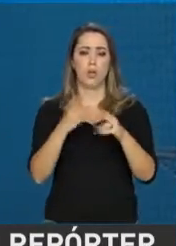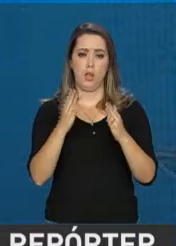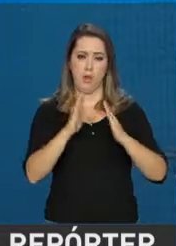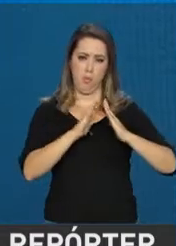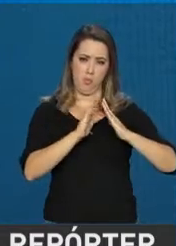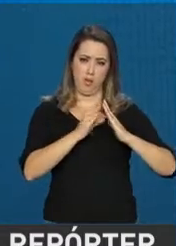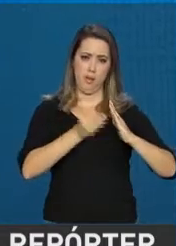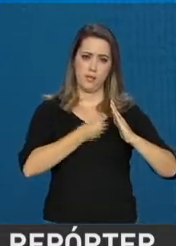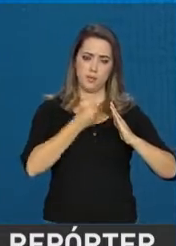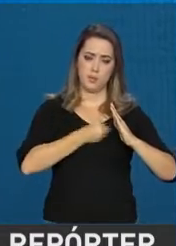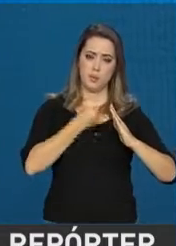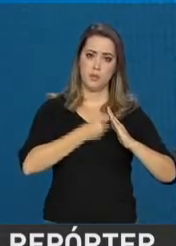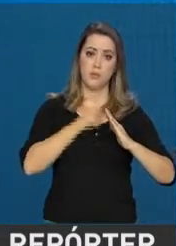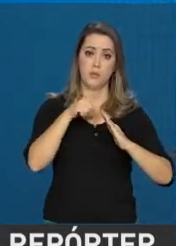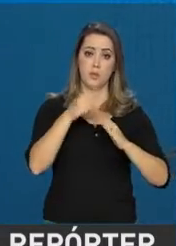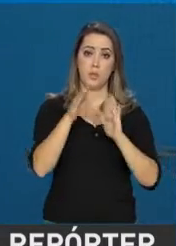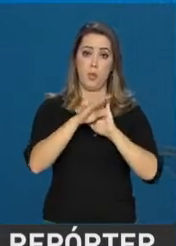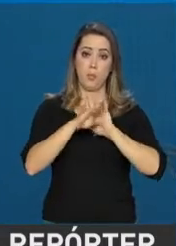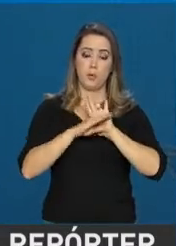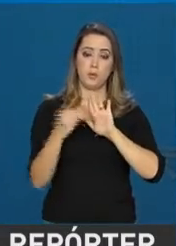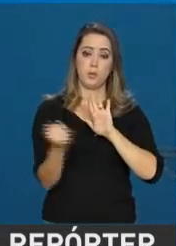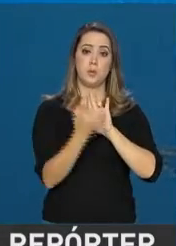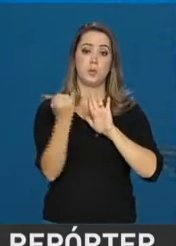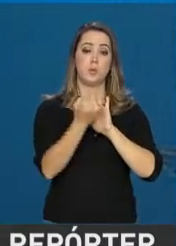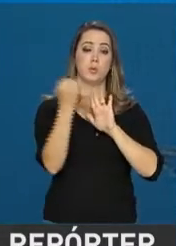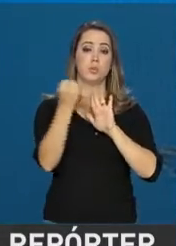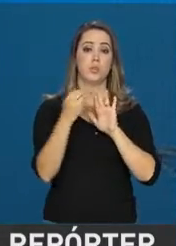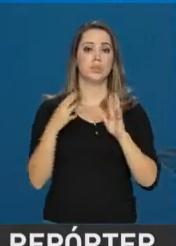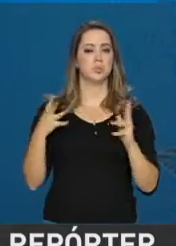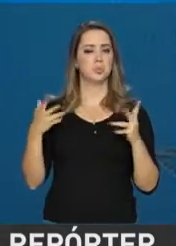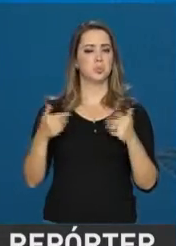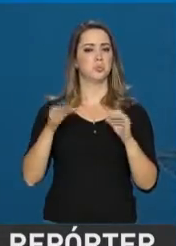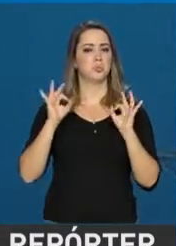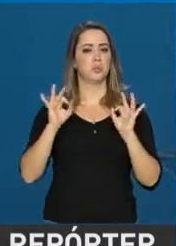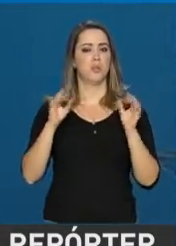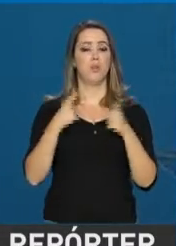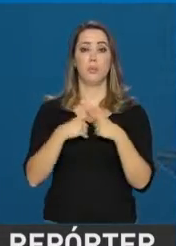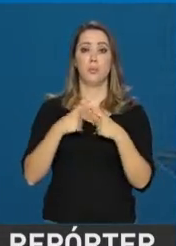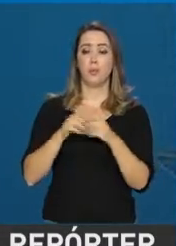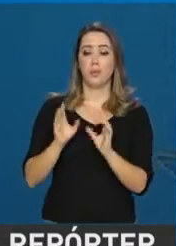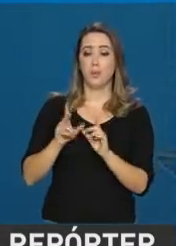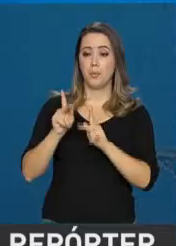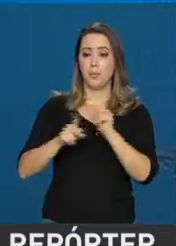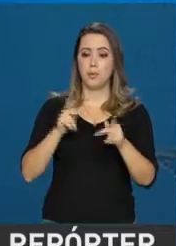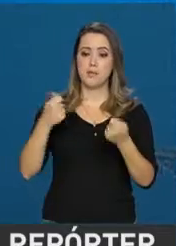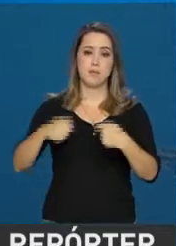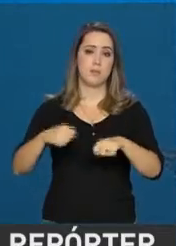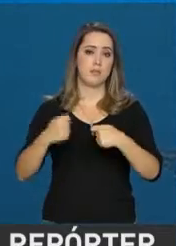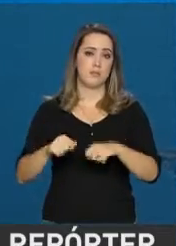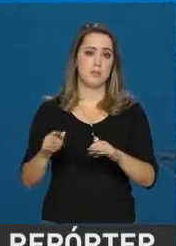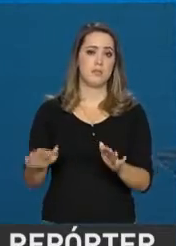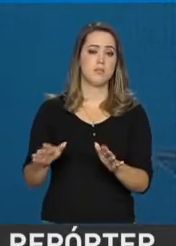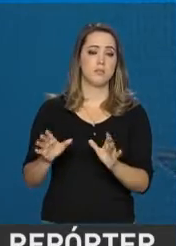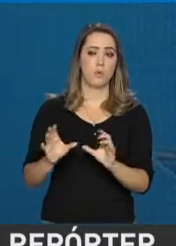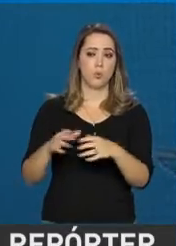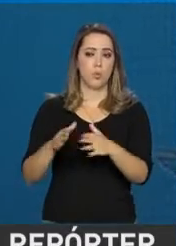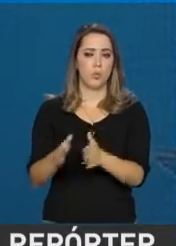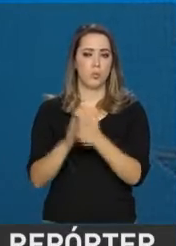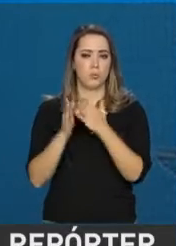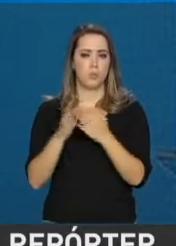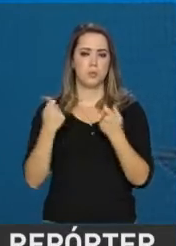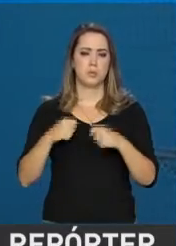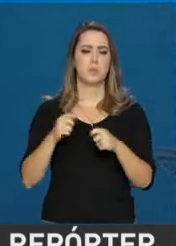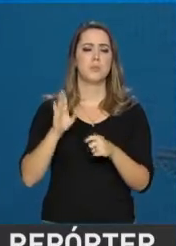com vênus exitoso em função das carências do povo brasileiro contratou